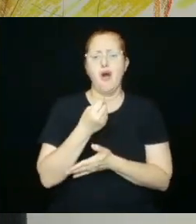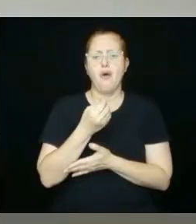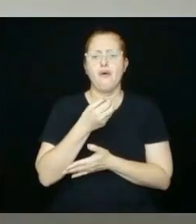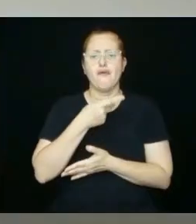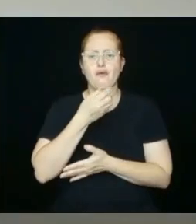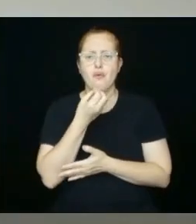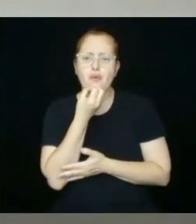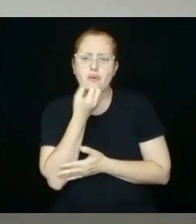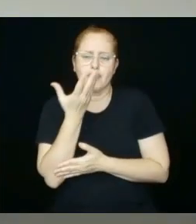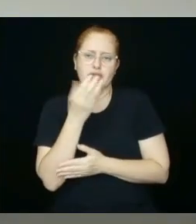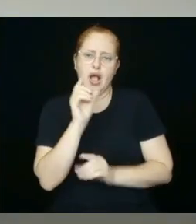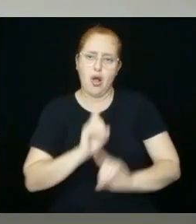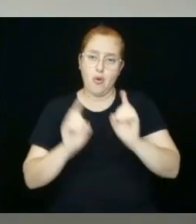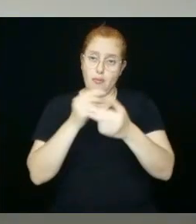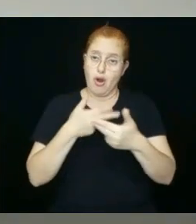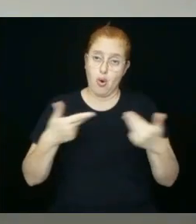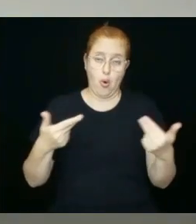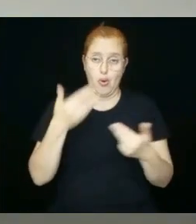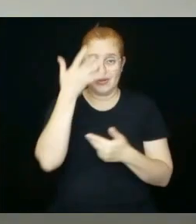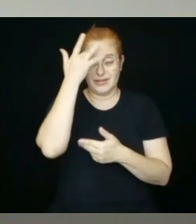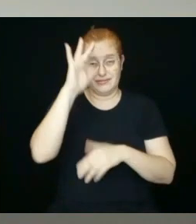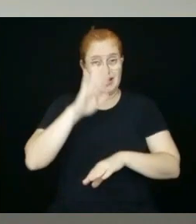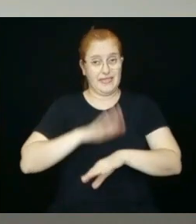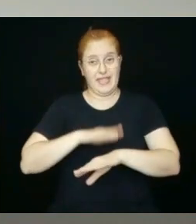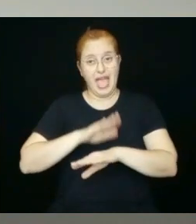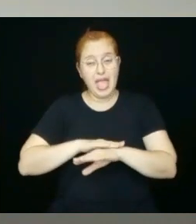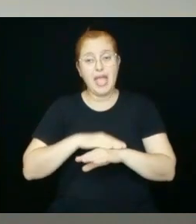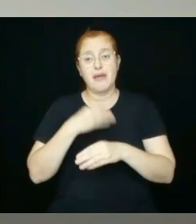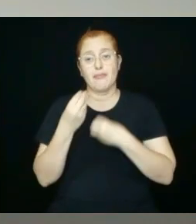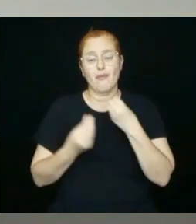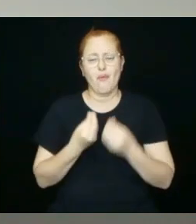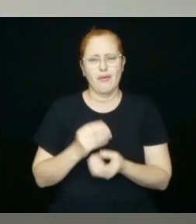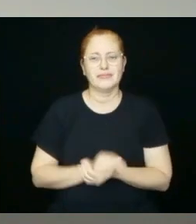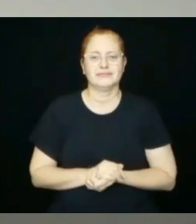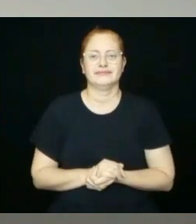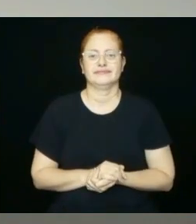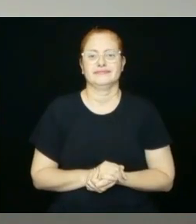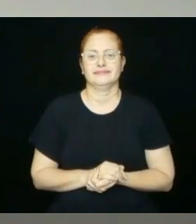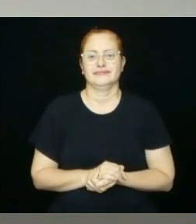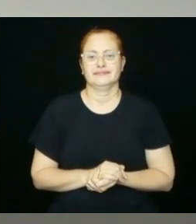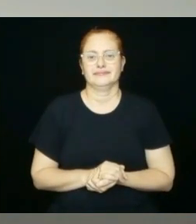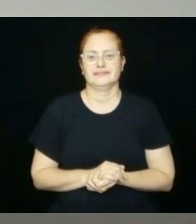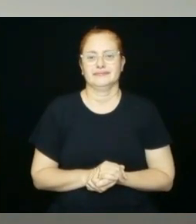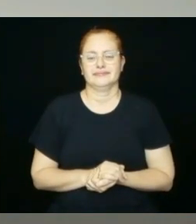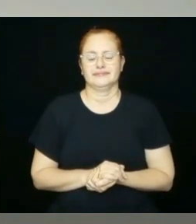comentários, falar com a gente um pouco, não sei como é que a gente já está de tempo.